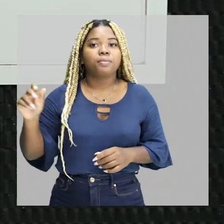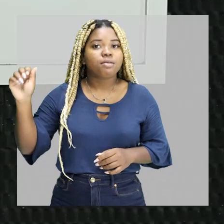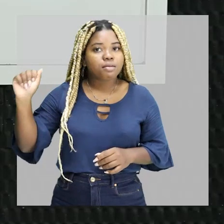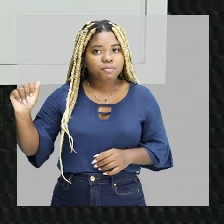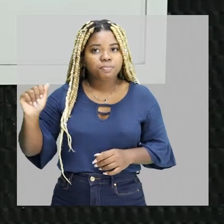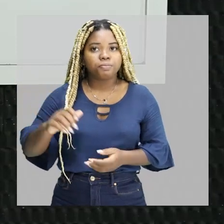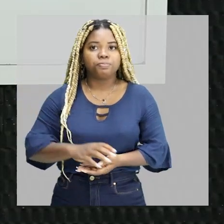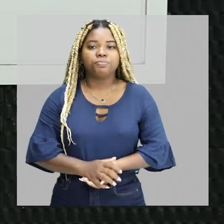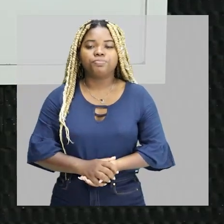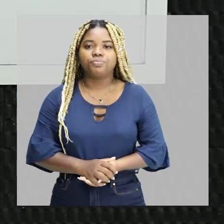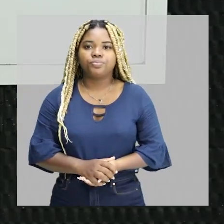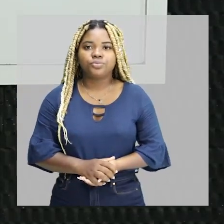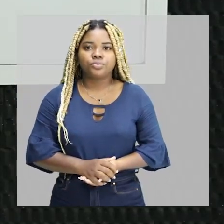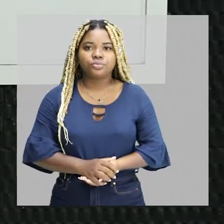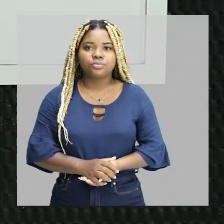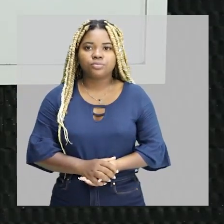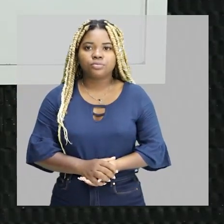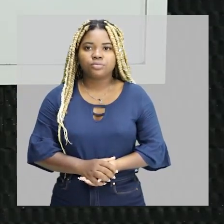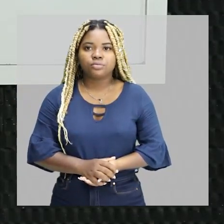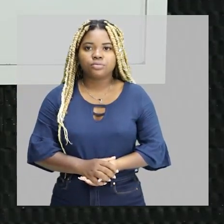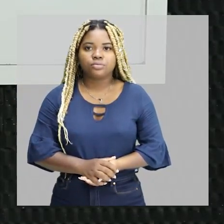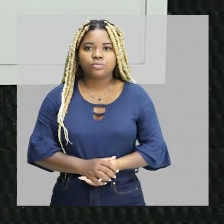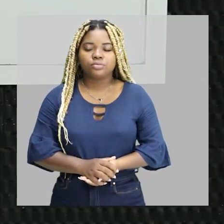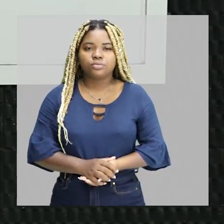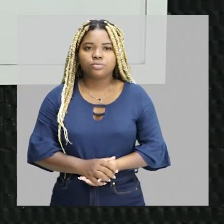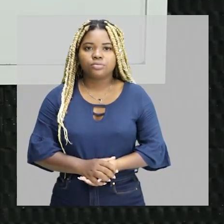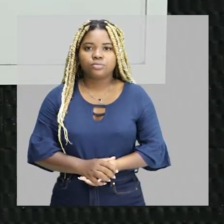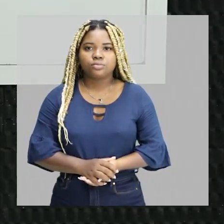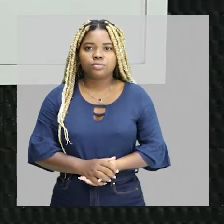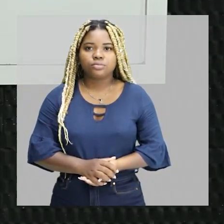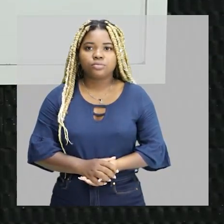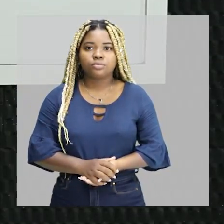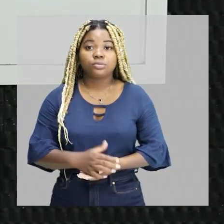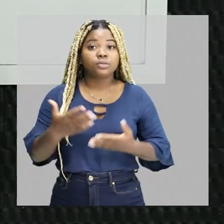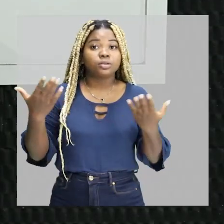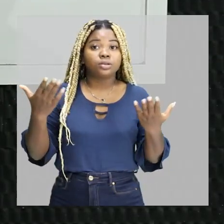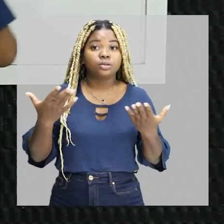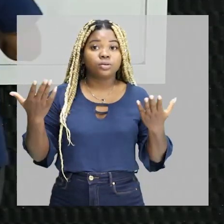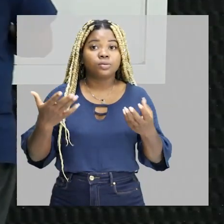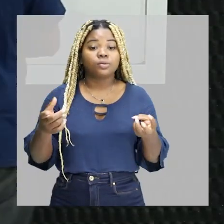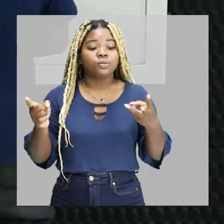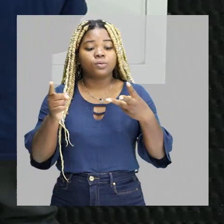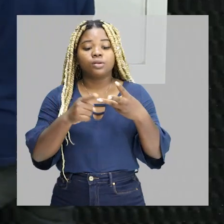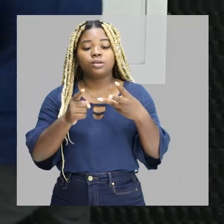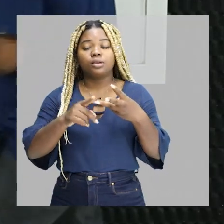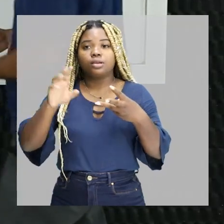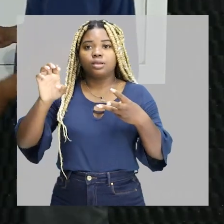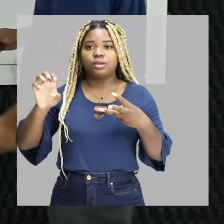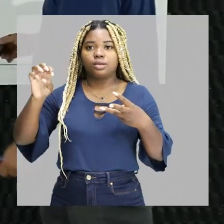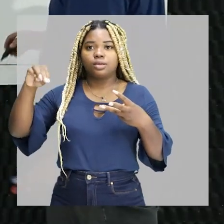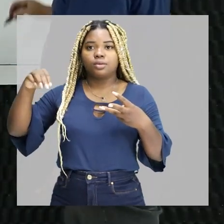Certo? Ok? Bom, quanto a o empuxo.